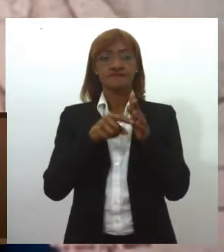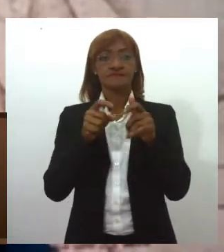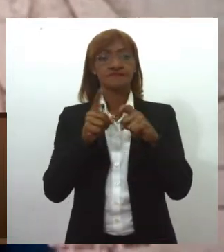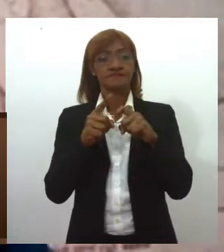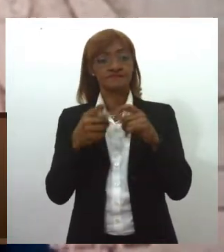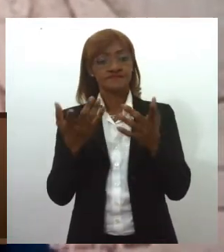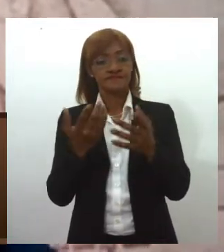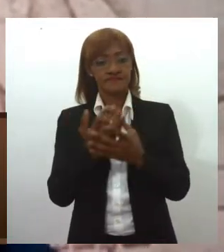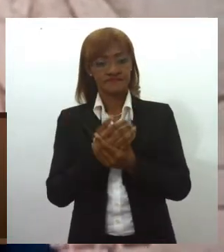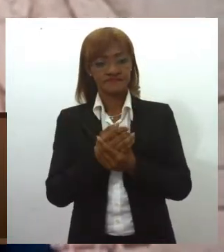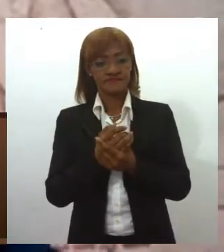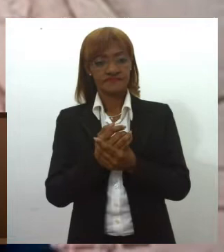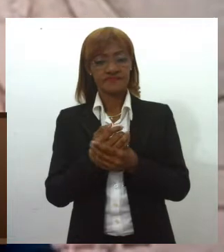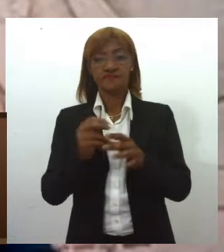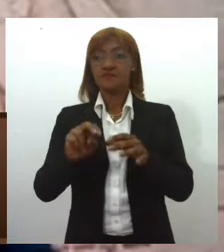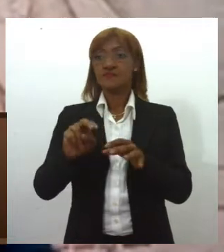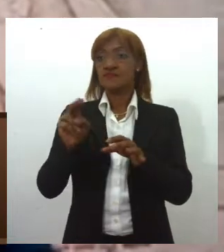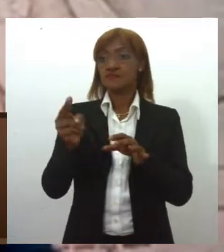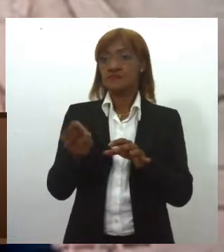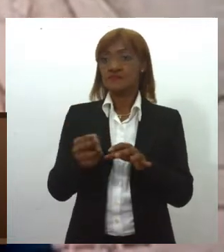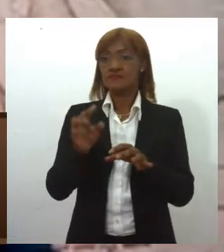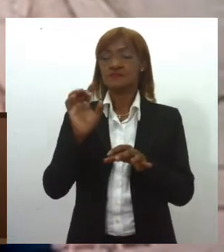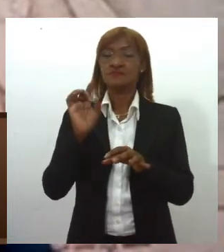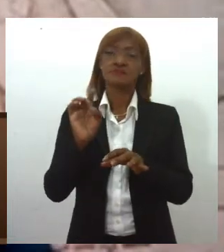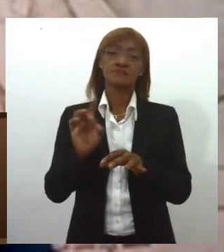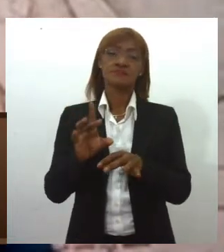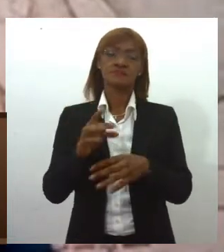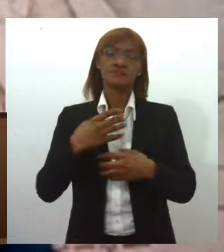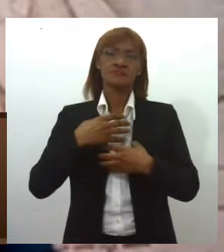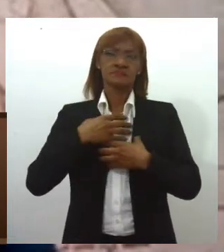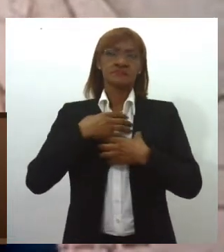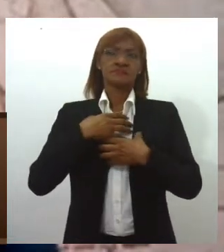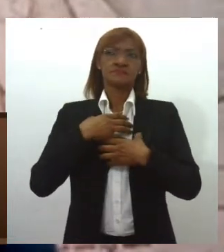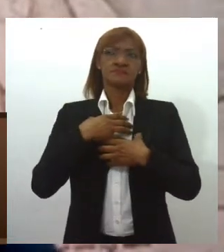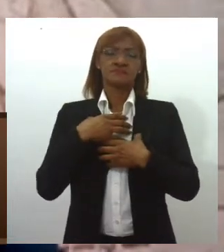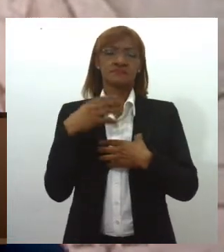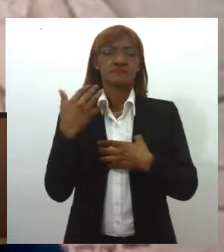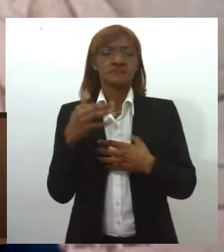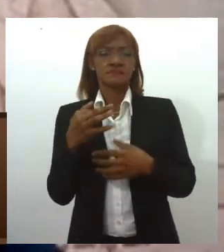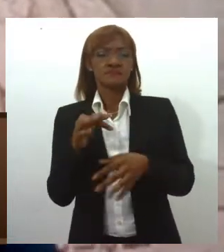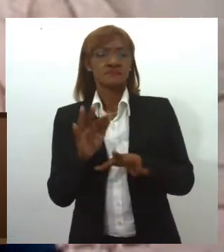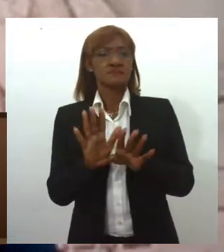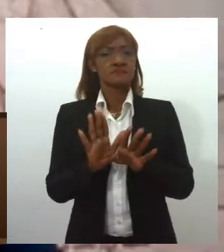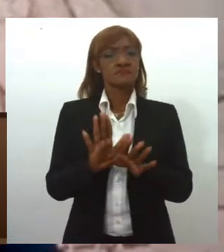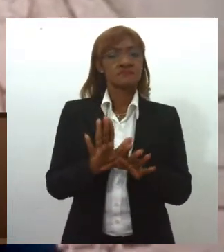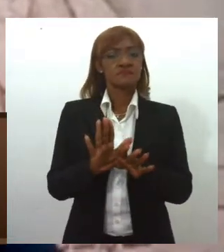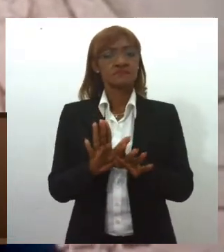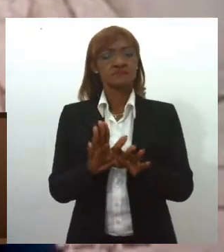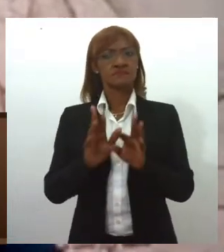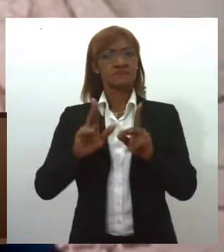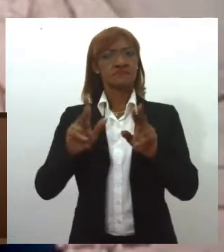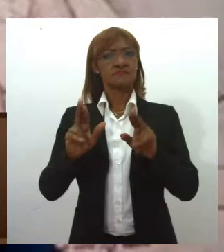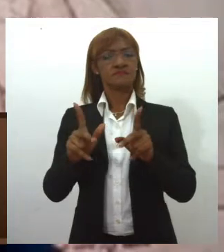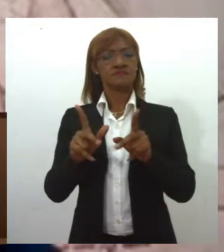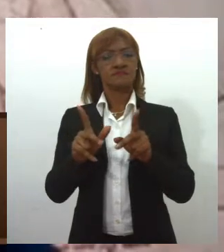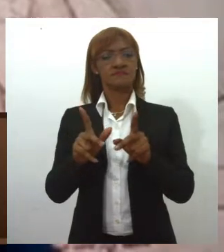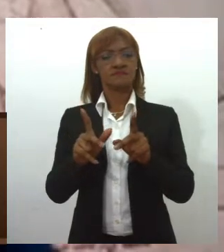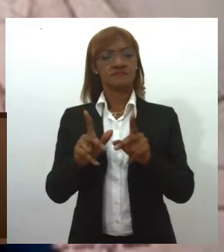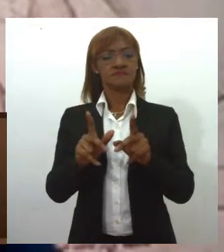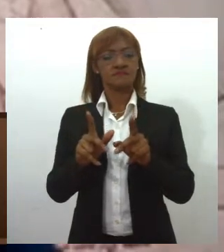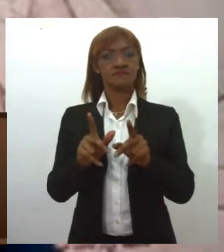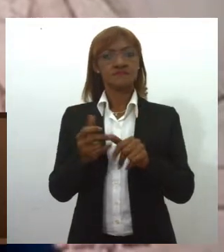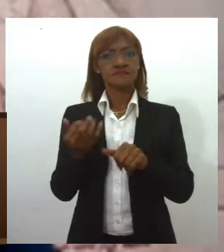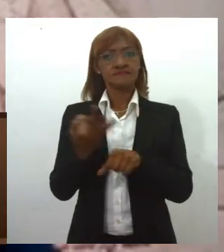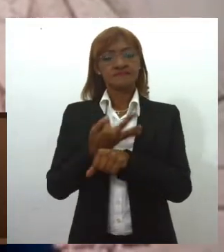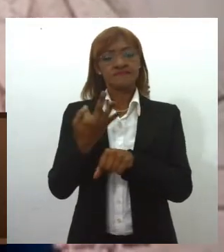Ou só procurar quando aquele sintoma, aquilo que ele está sentindo de anormal, já se torna insuportável.